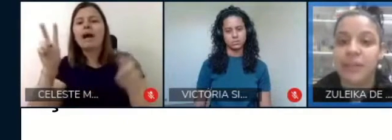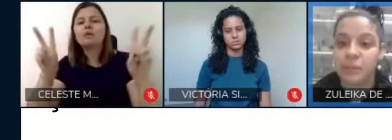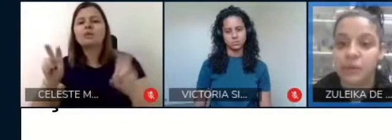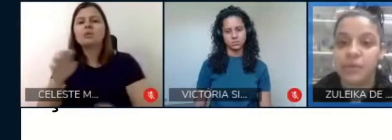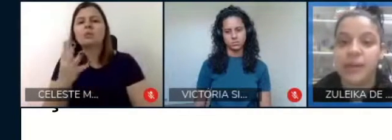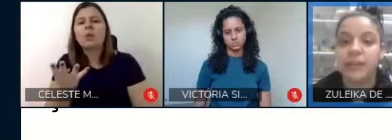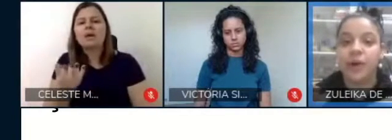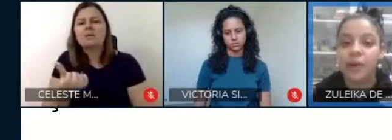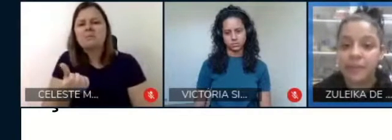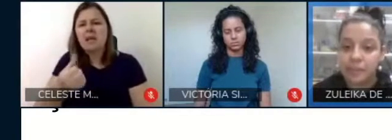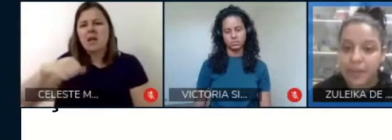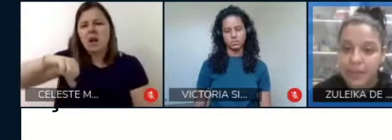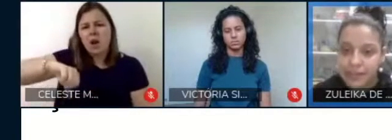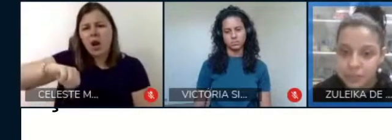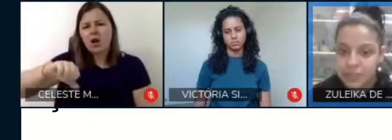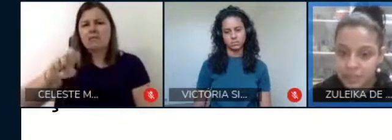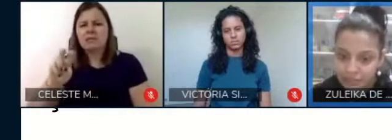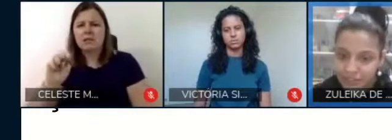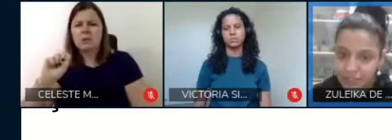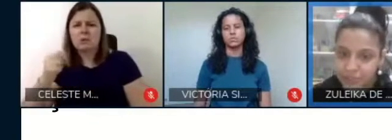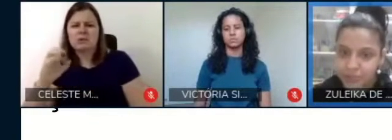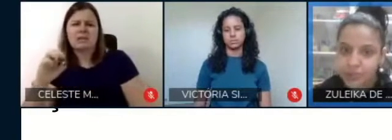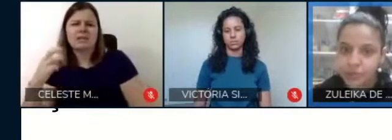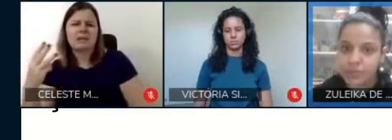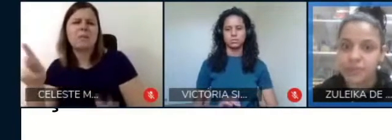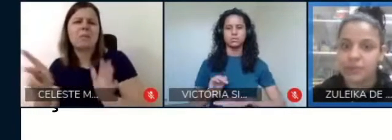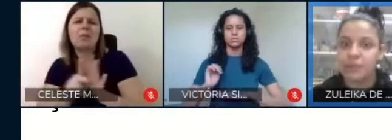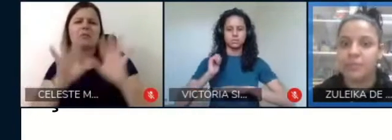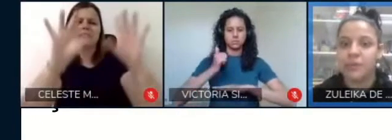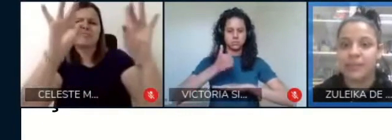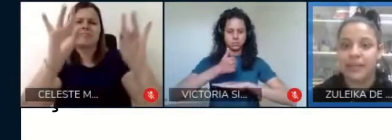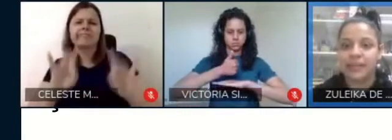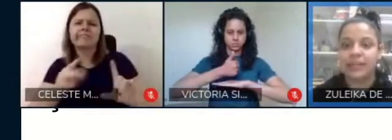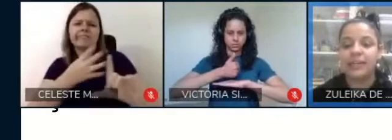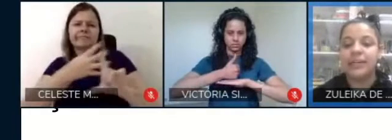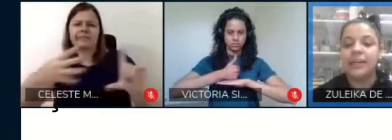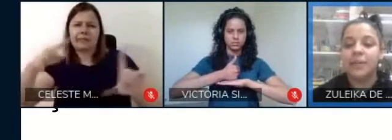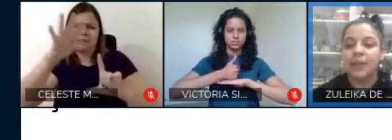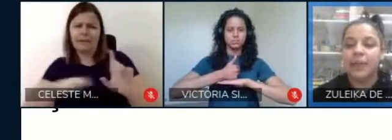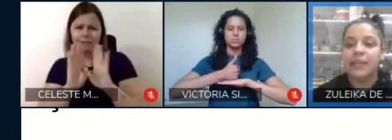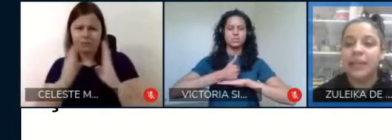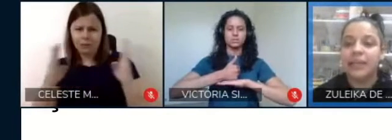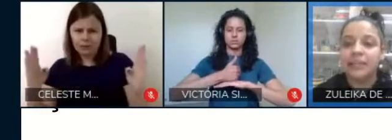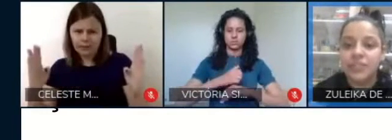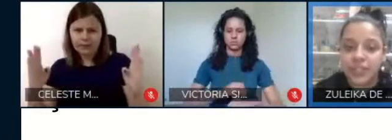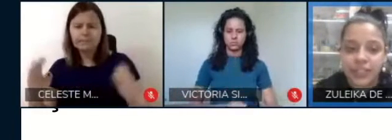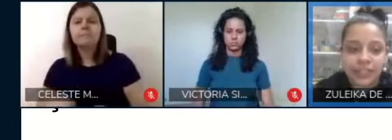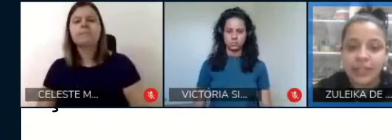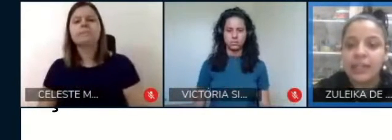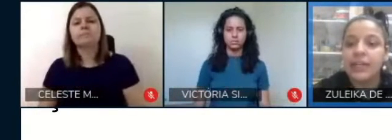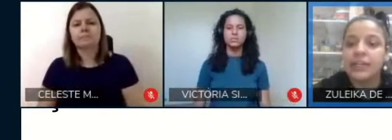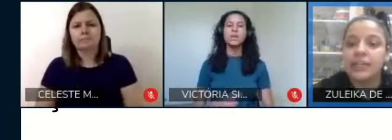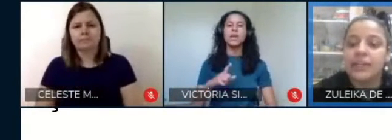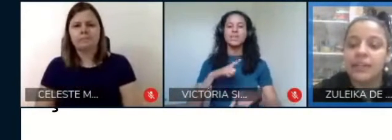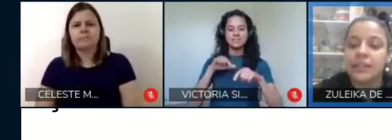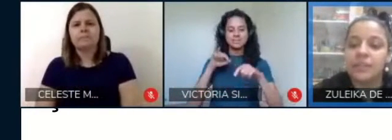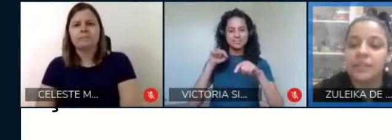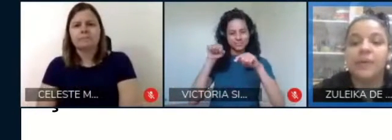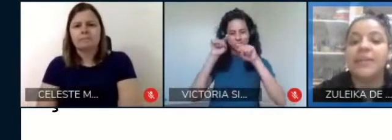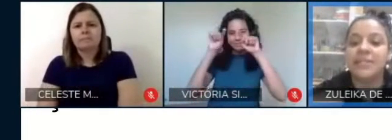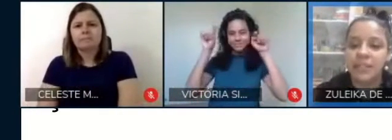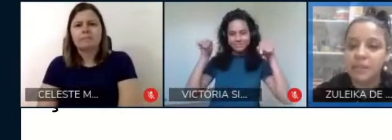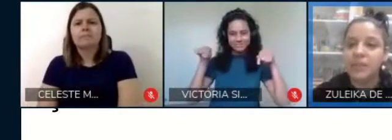é determinado por uma enorme tabela específica de uso do pessoal da biblioteca, né, e ele indica